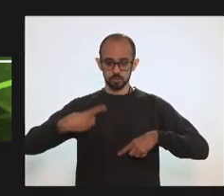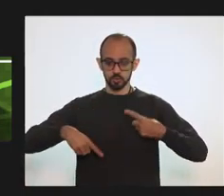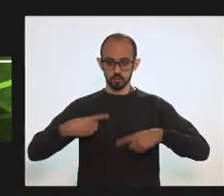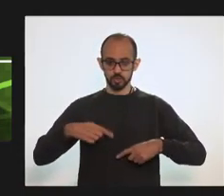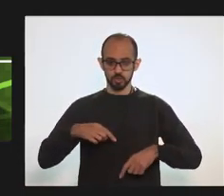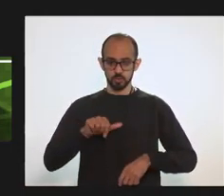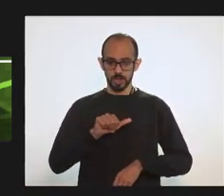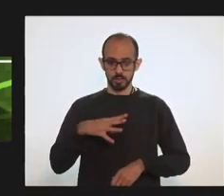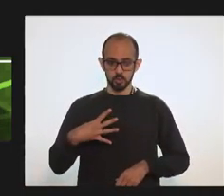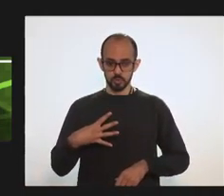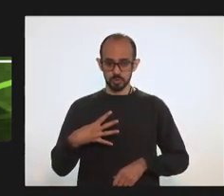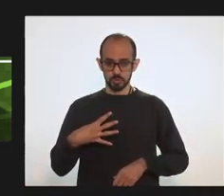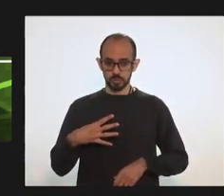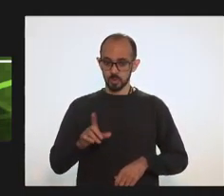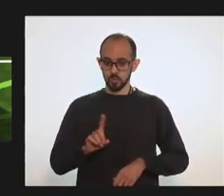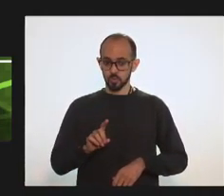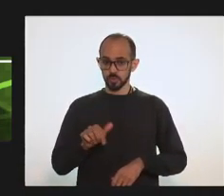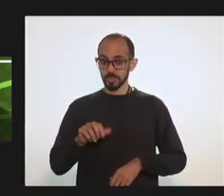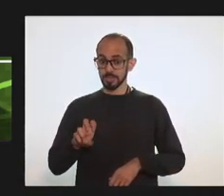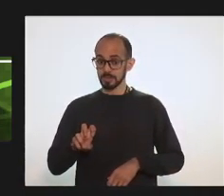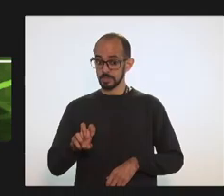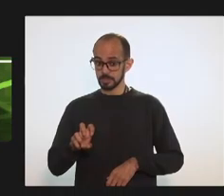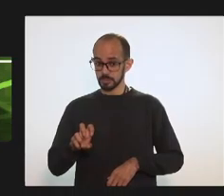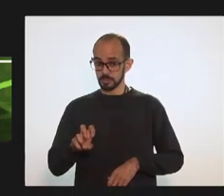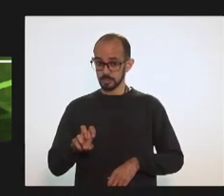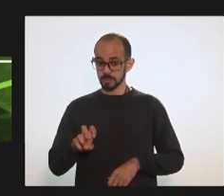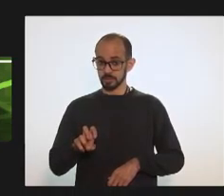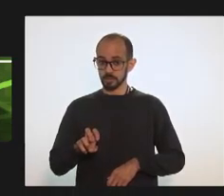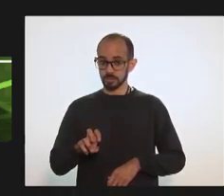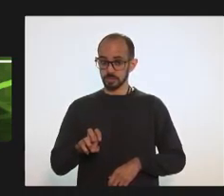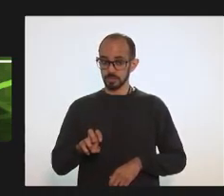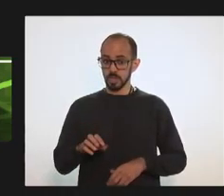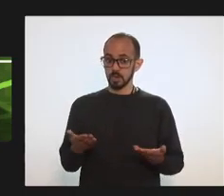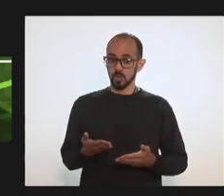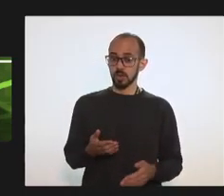Aprovado. Deputado Bacelar, me ouve?